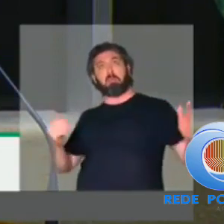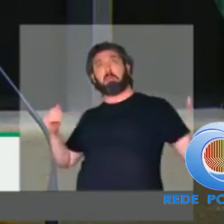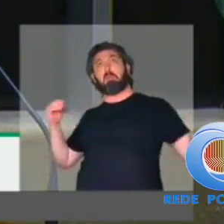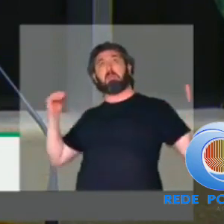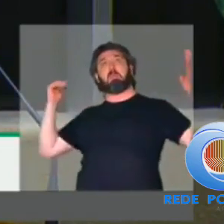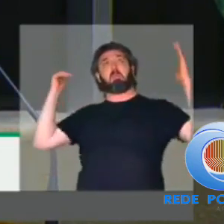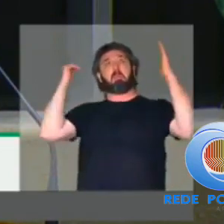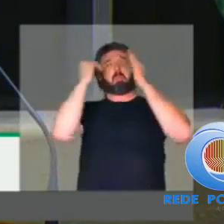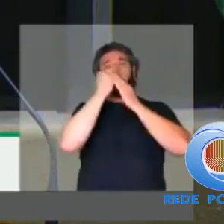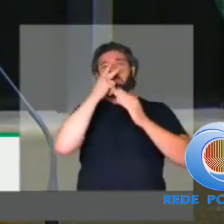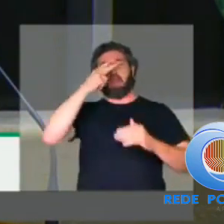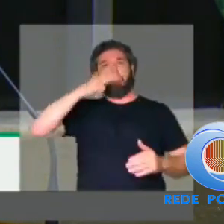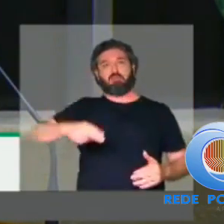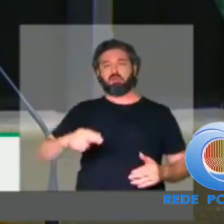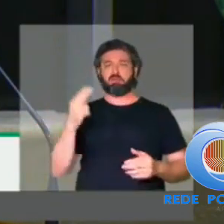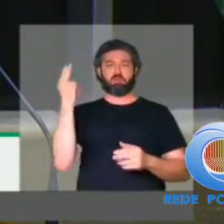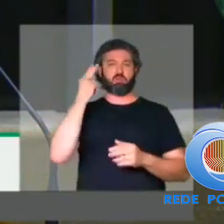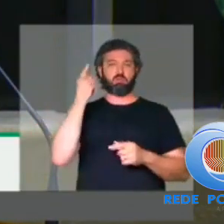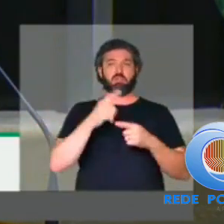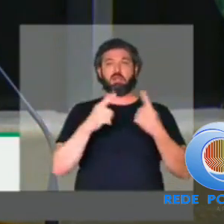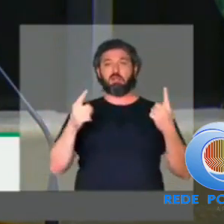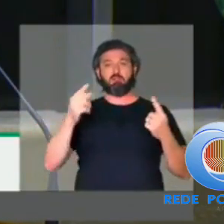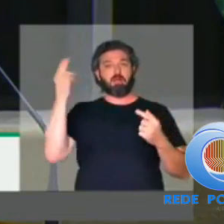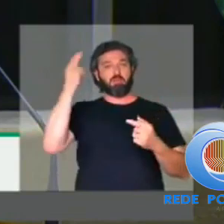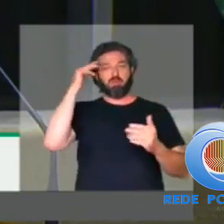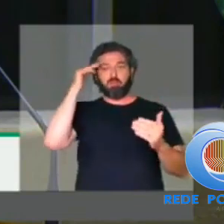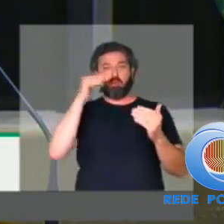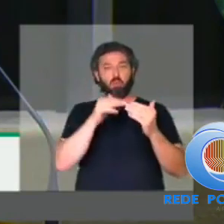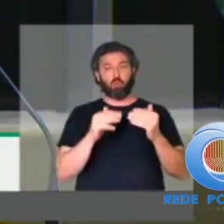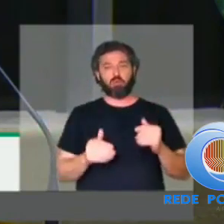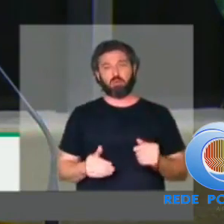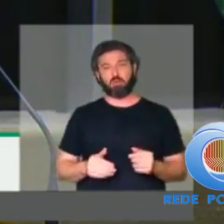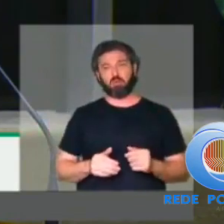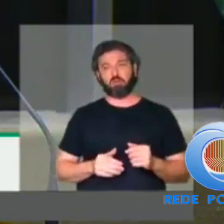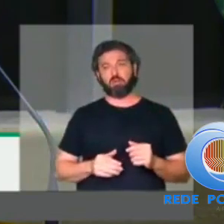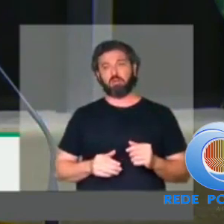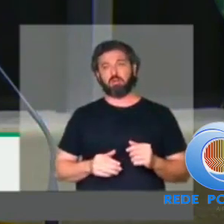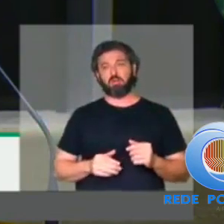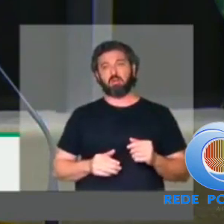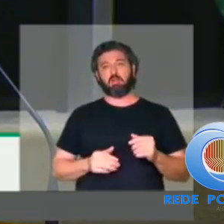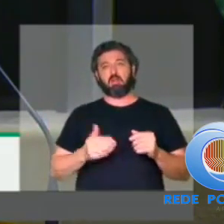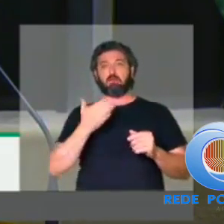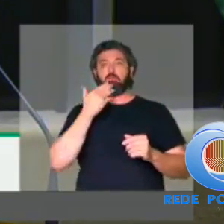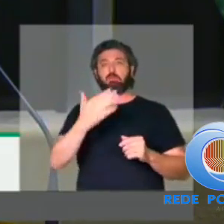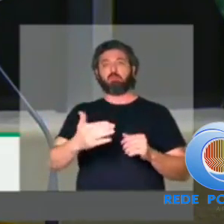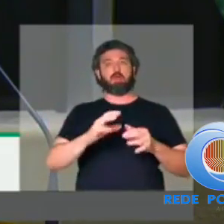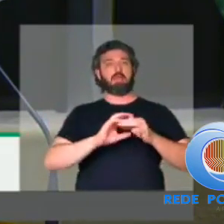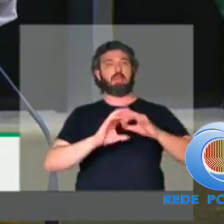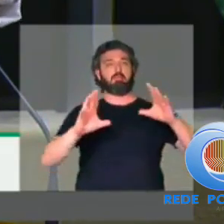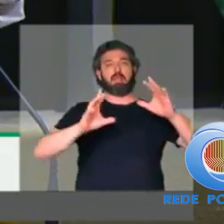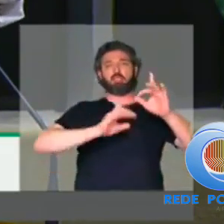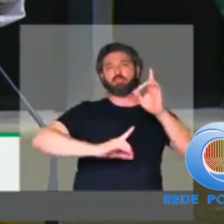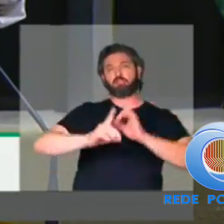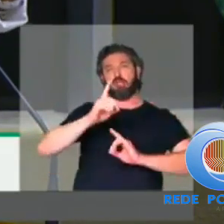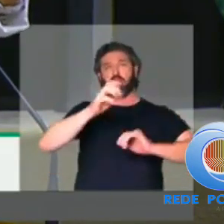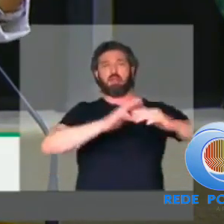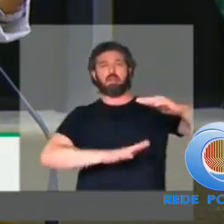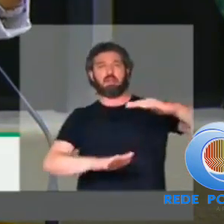não podemos, de forma alguma, concordar que se em nome da dinamização